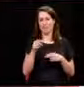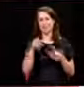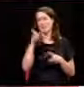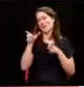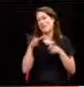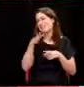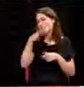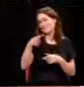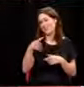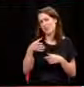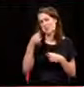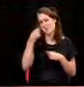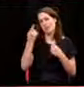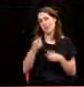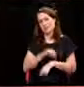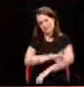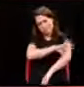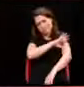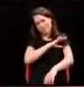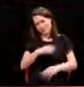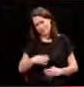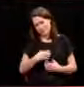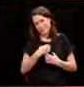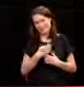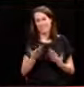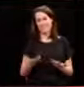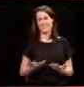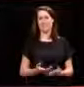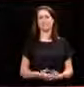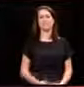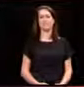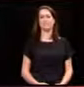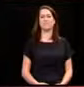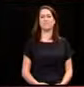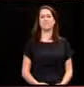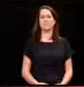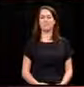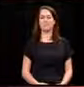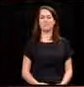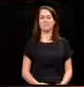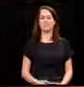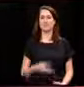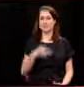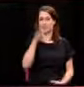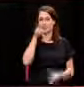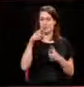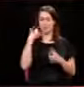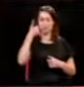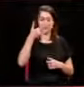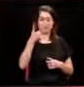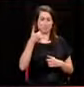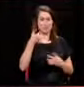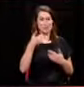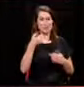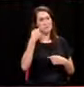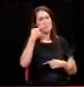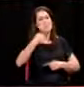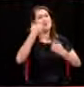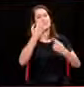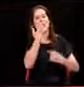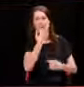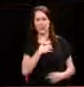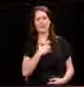certamente este tipo de reações como ouvimos destes telespectadores, Fernando, que motivam um orgulho especial, não é assim?